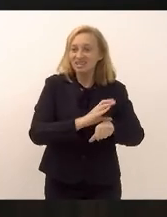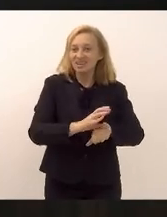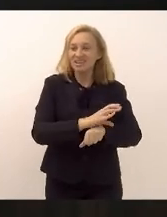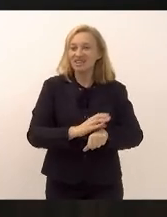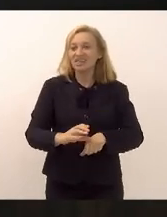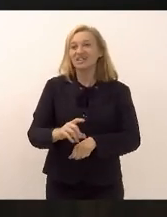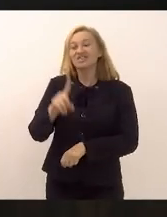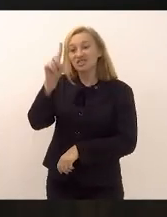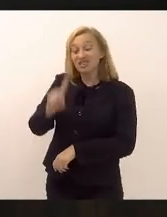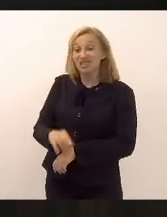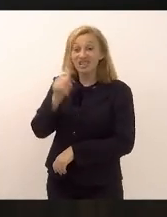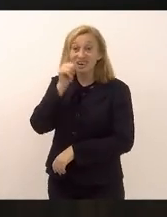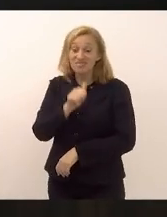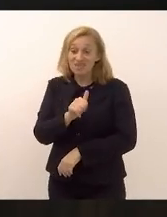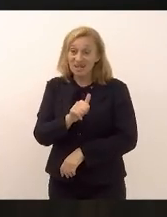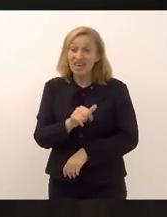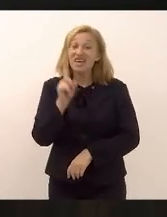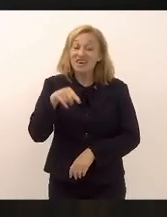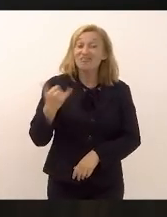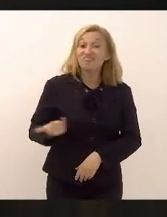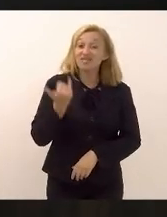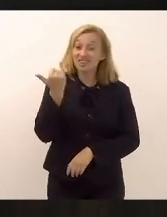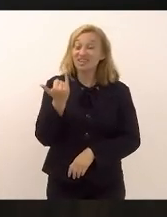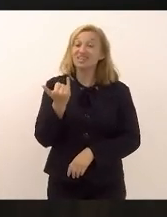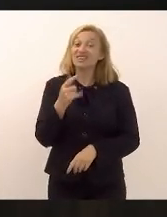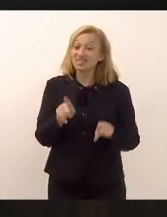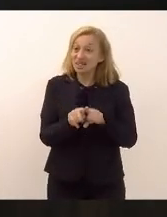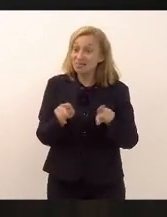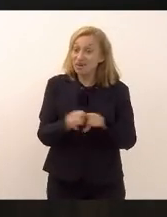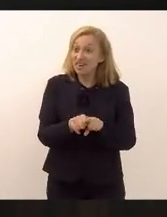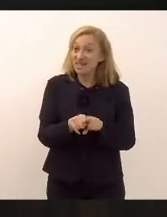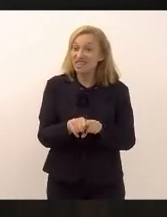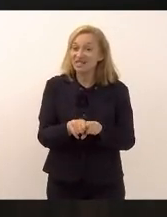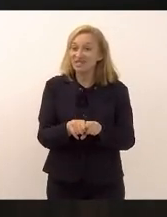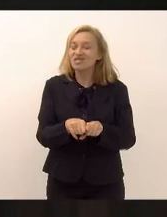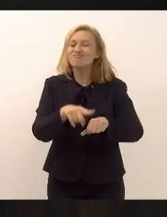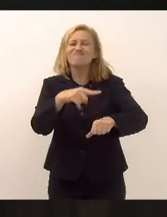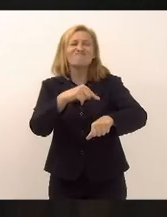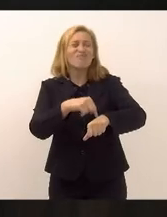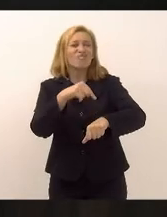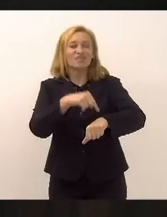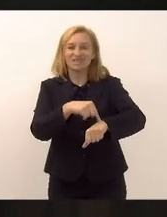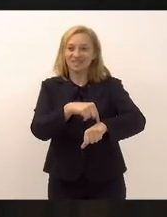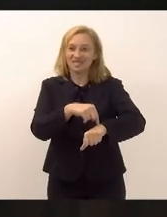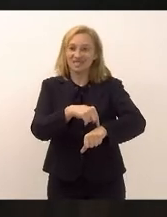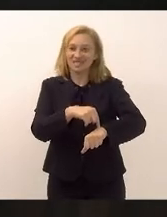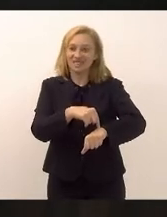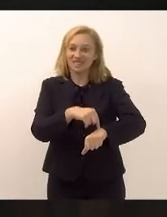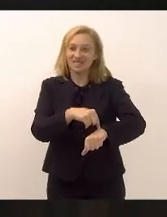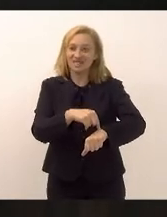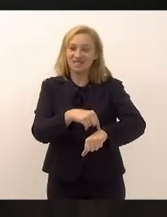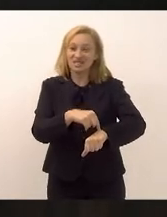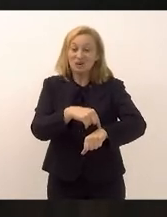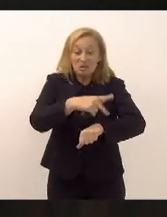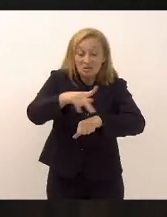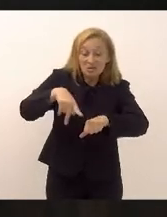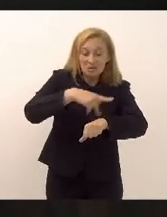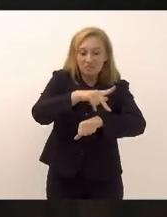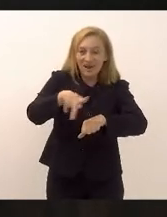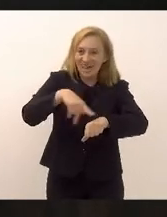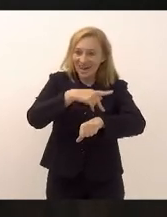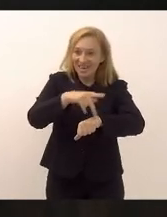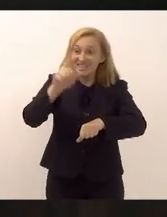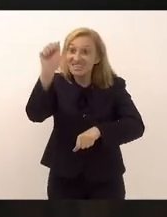direitos das mulheres. E tão importante quanto isso foi o momento em que, no país, de um